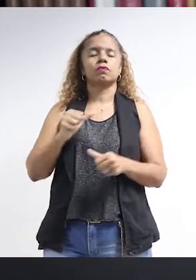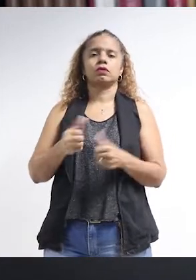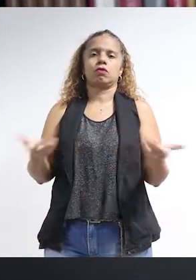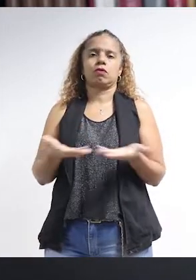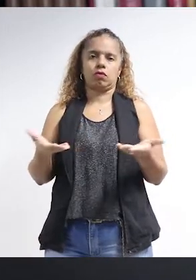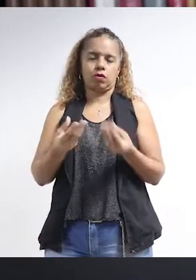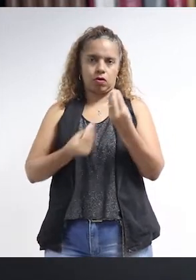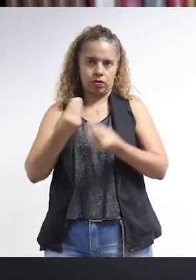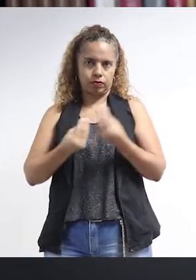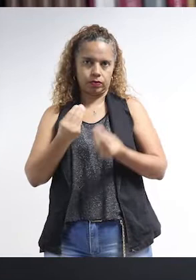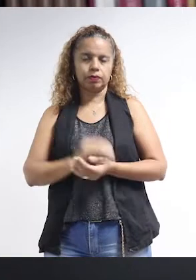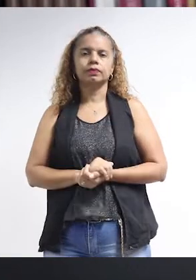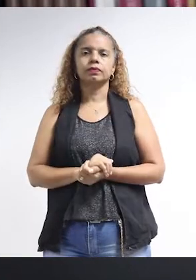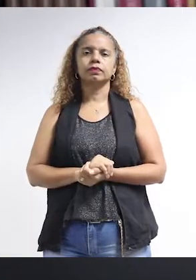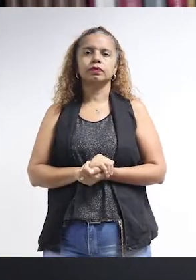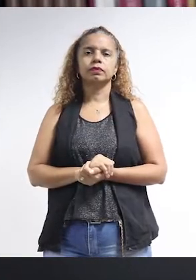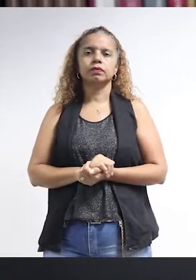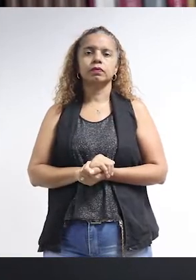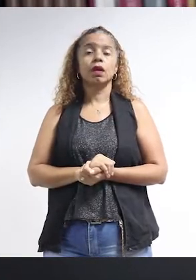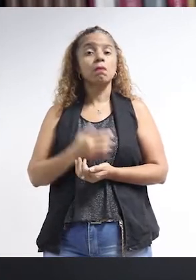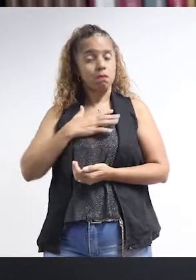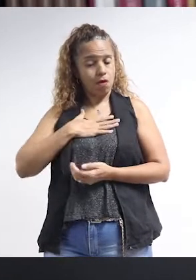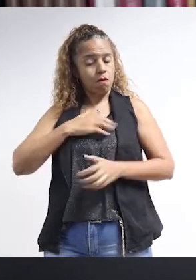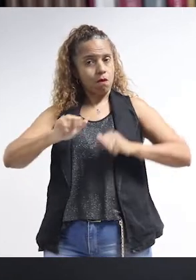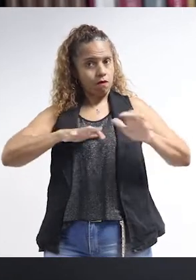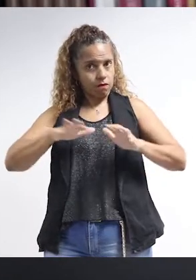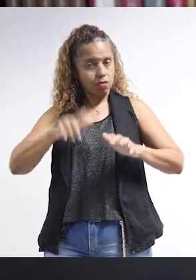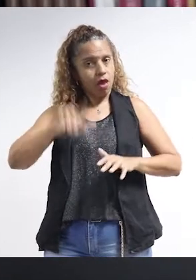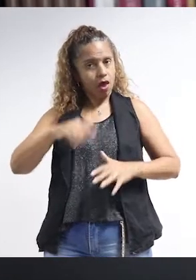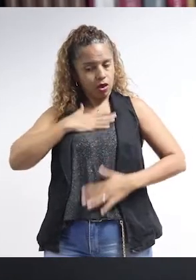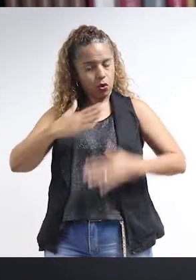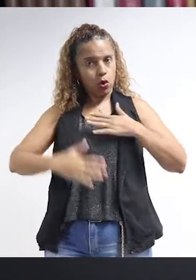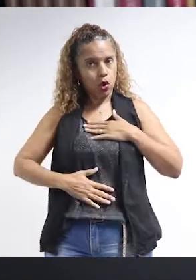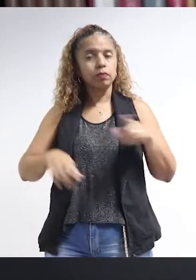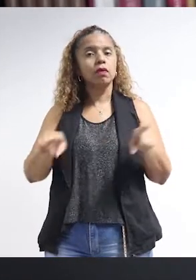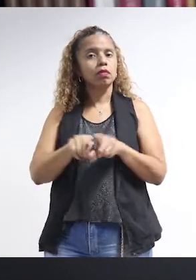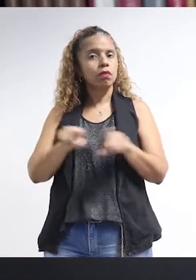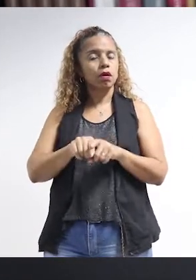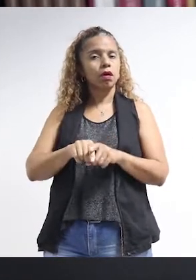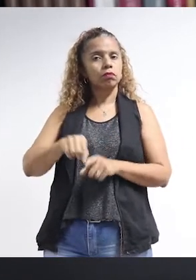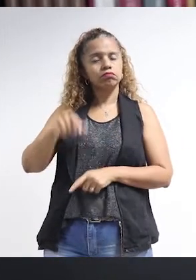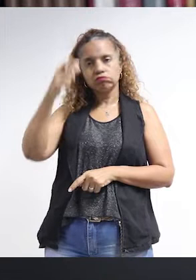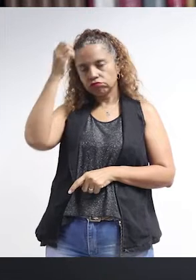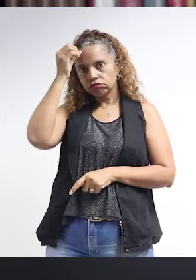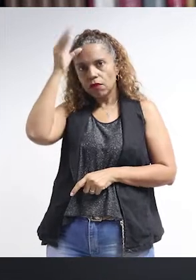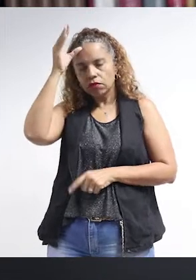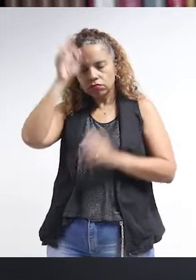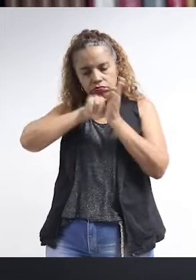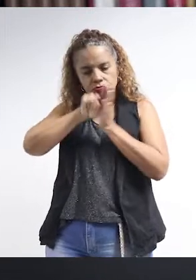dessa realidade. Me movimento fisicamente, intelectualmente,